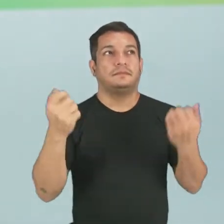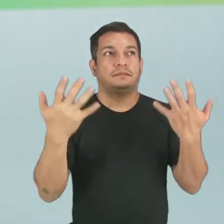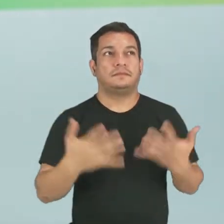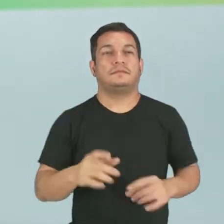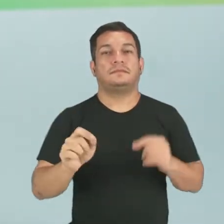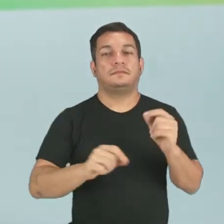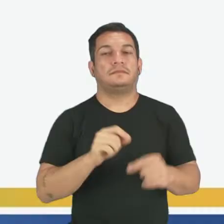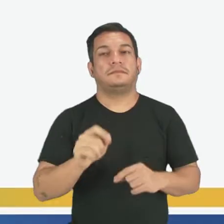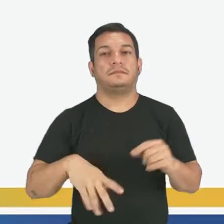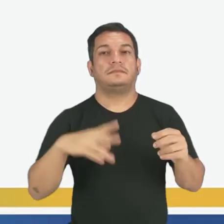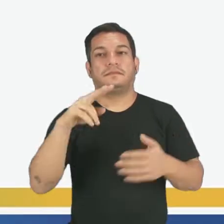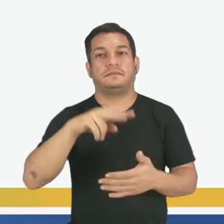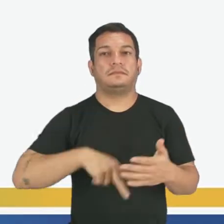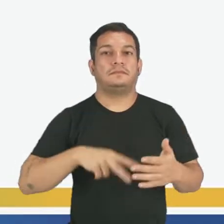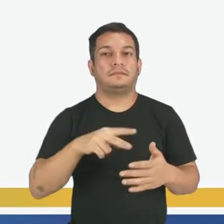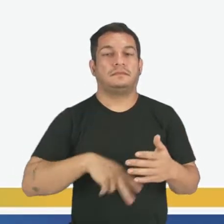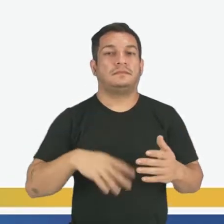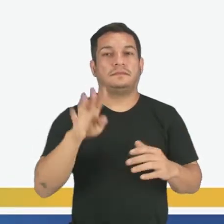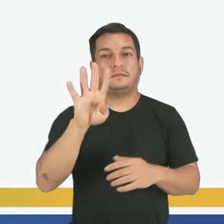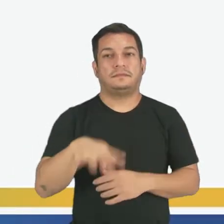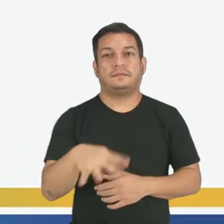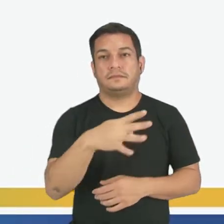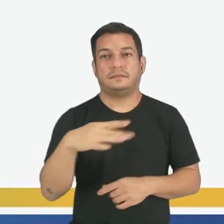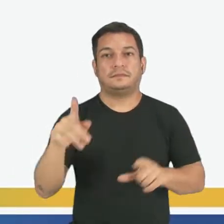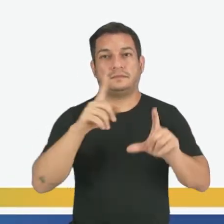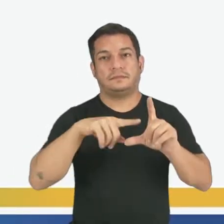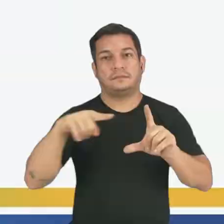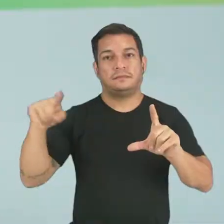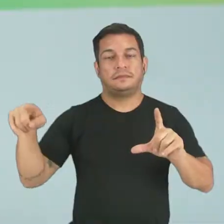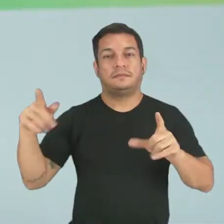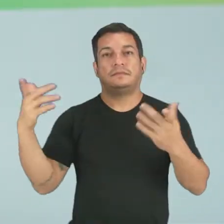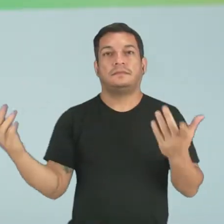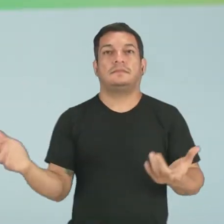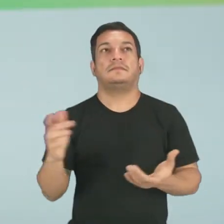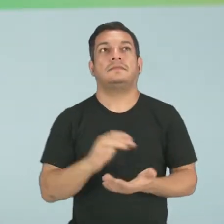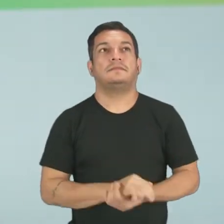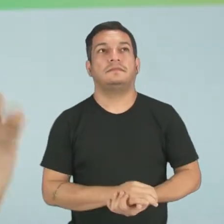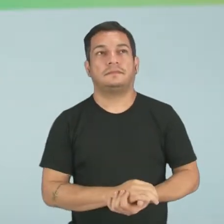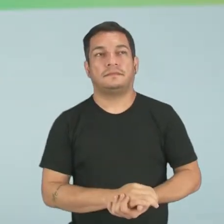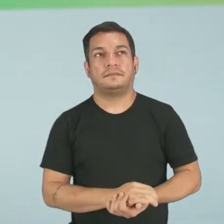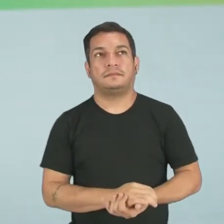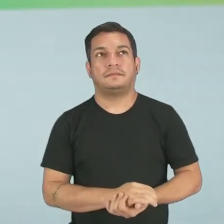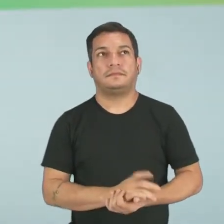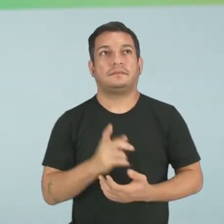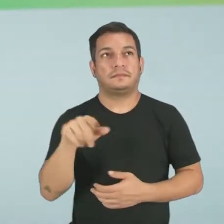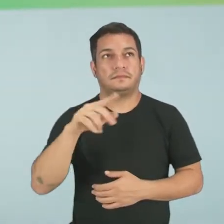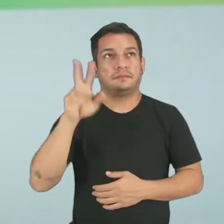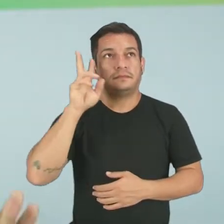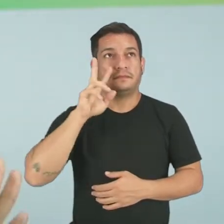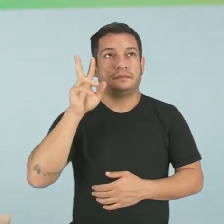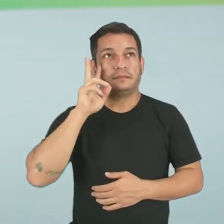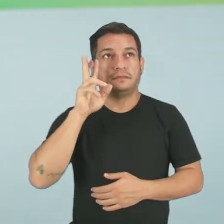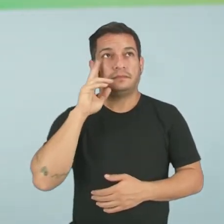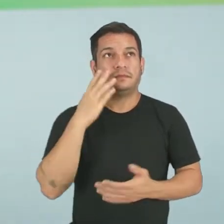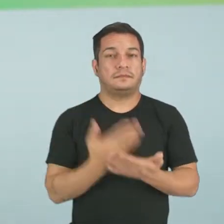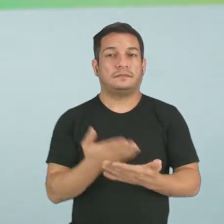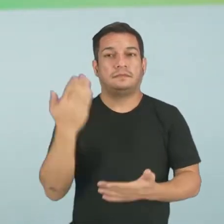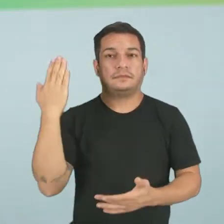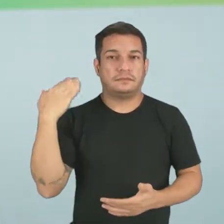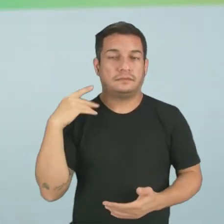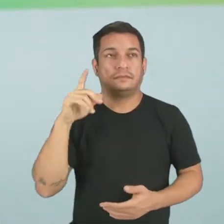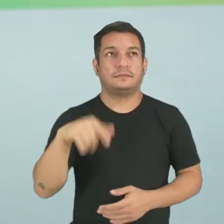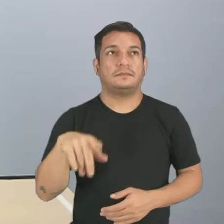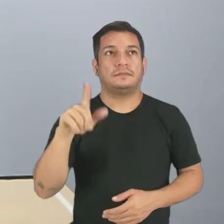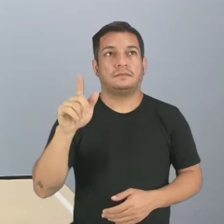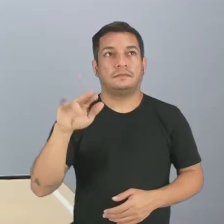falando sobre leitura de tabelas e gráficos. É isso mesmo. Você se lembra que na aula passada